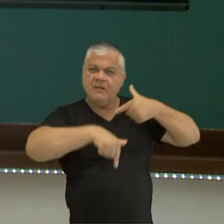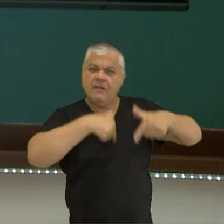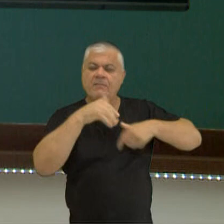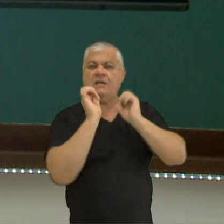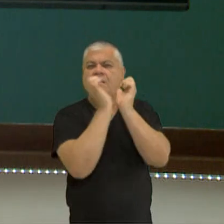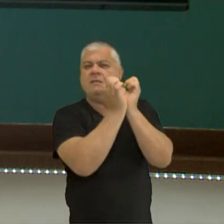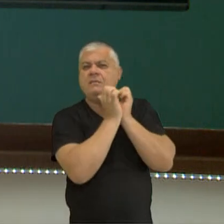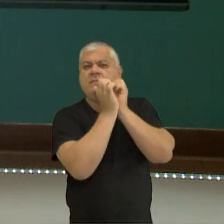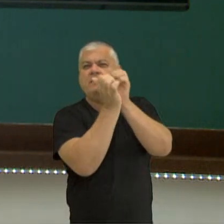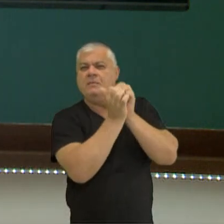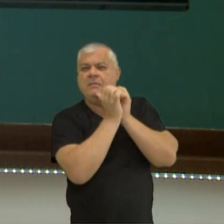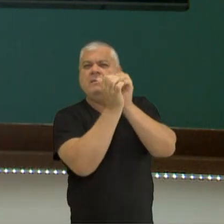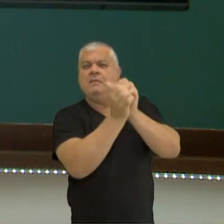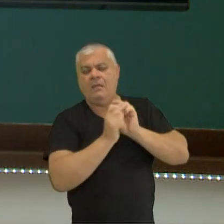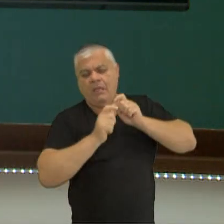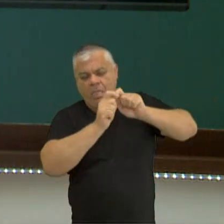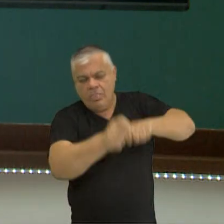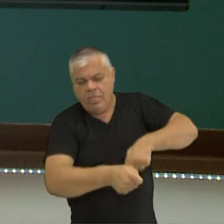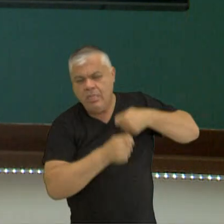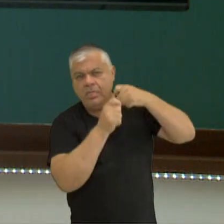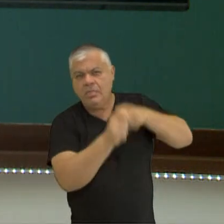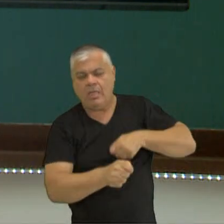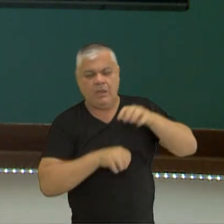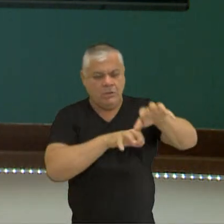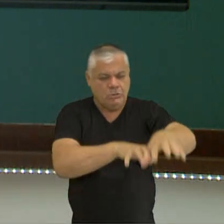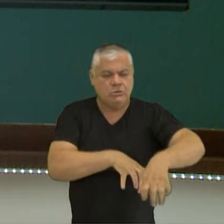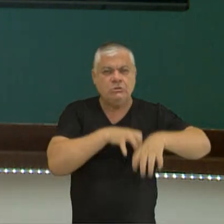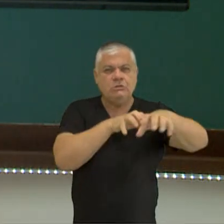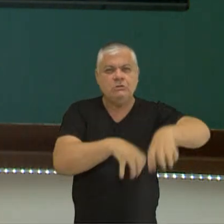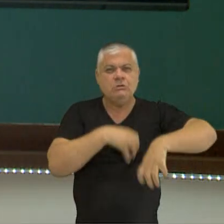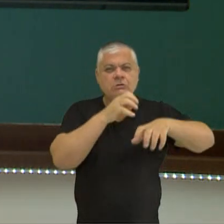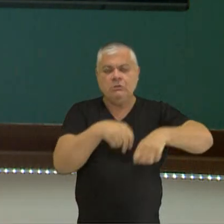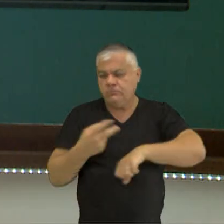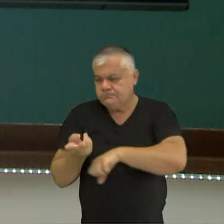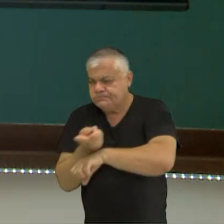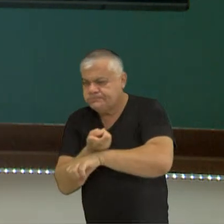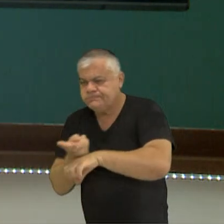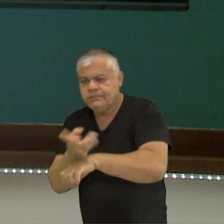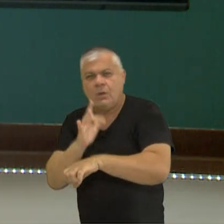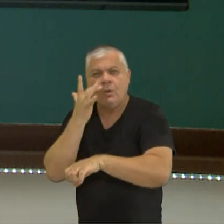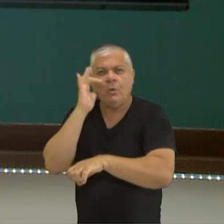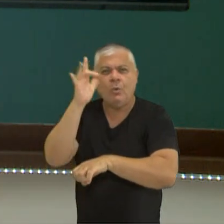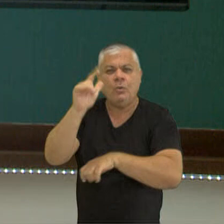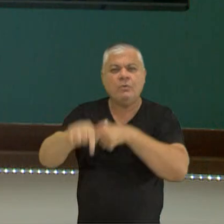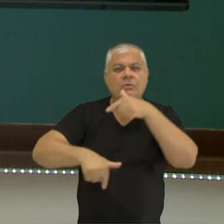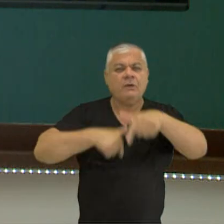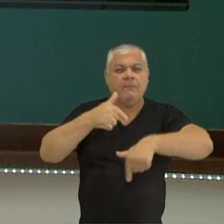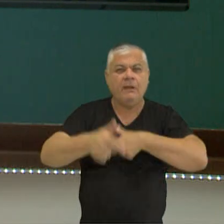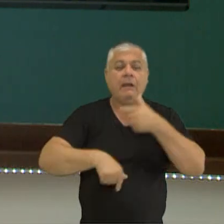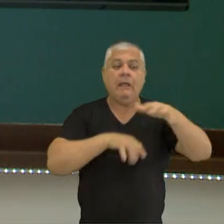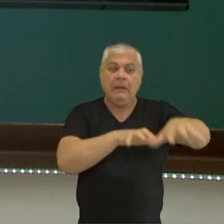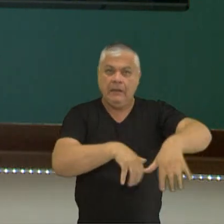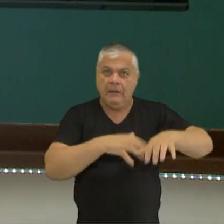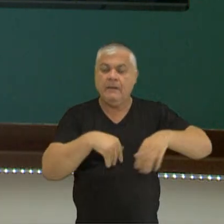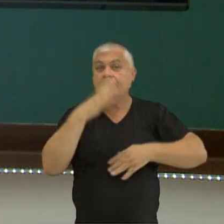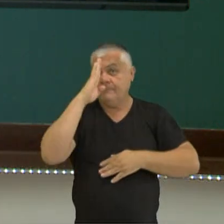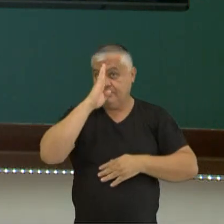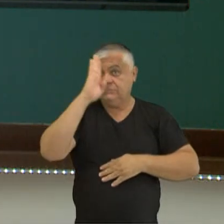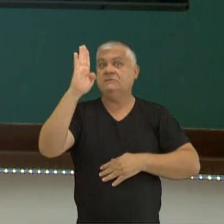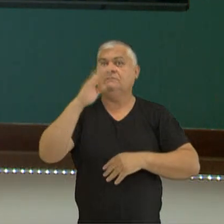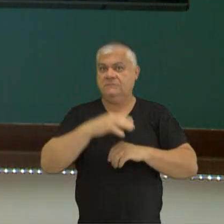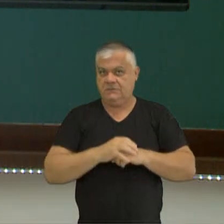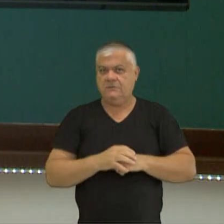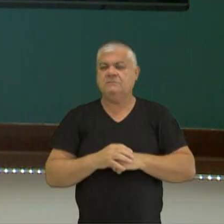escrava para desenvolver determinadas atividades, principalmente trabalhar na lavoura. Então esses povos foram